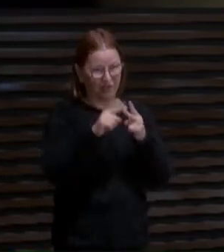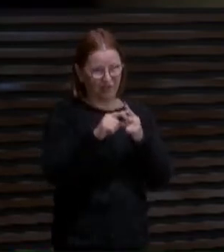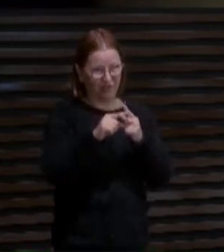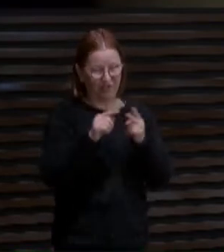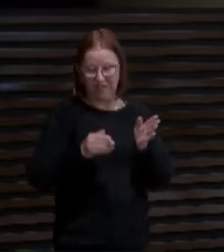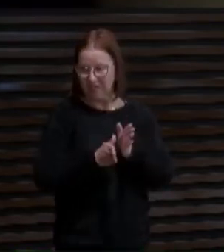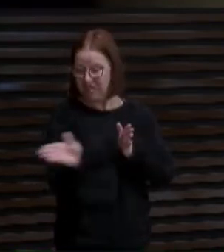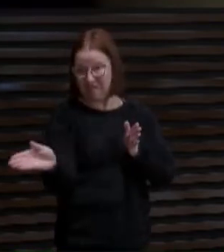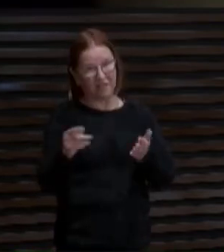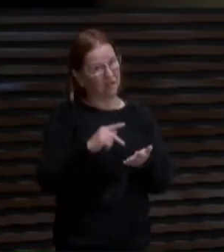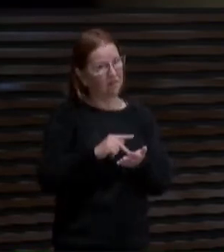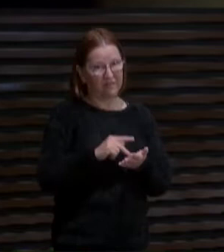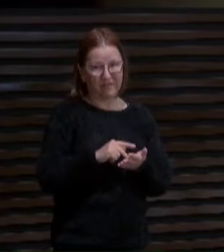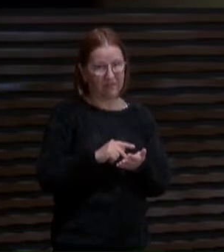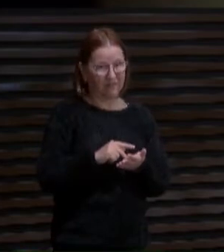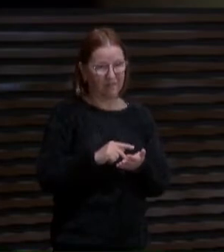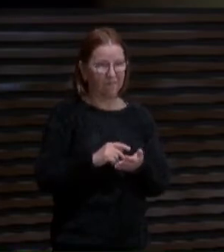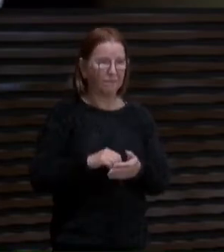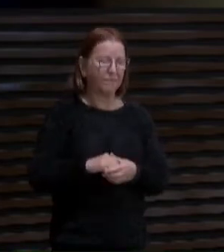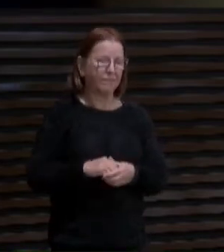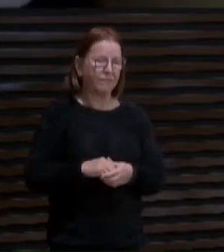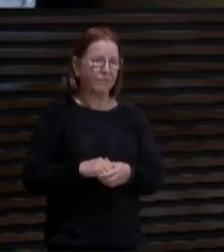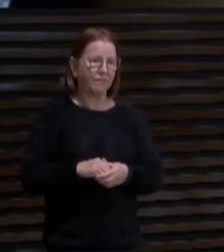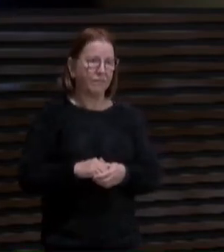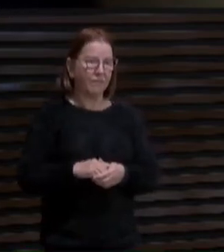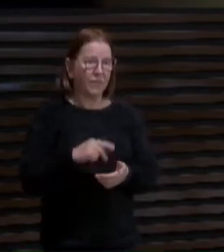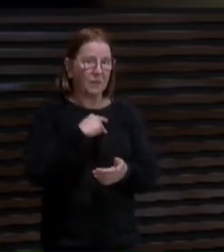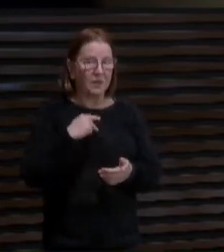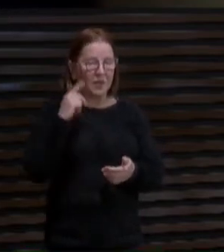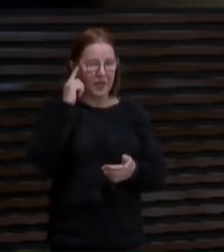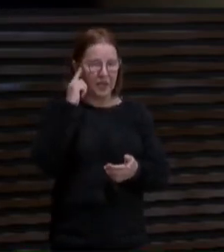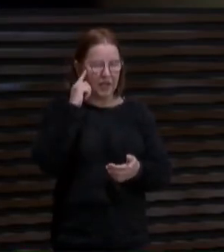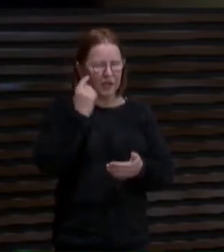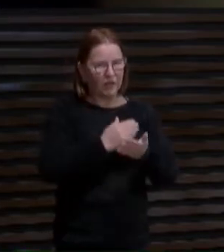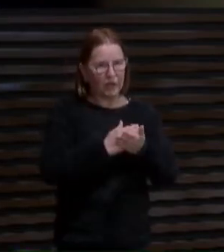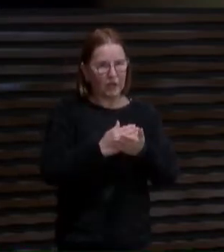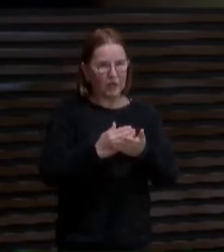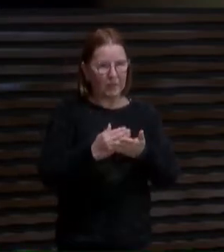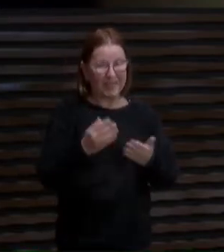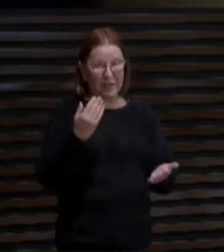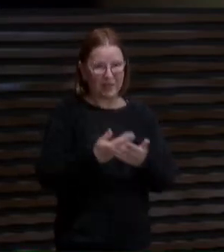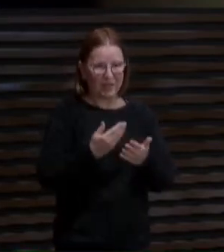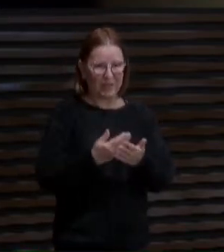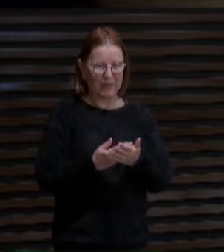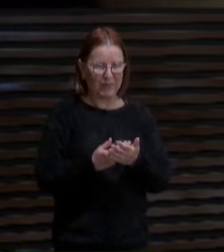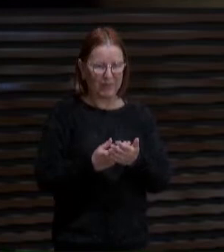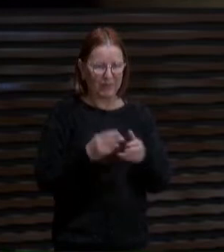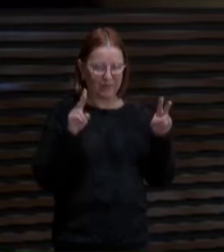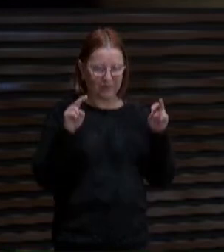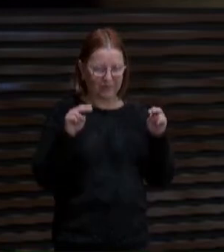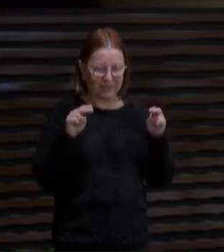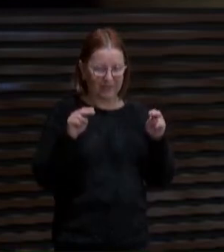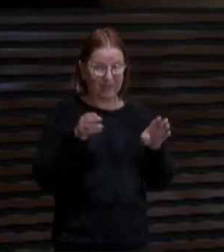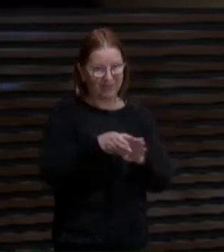meus irmãos pastor Guilherme vai começar aqui uma série de estudos sobre disciplina